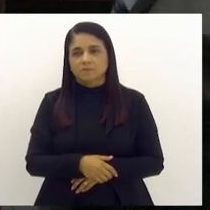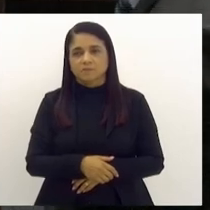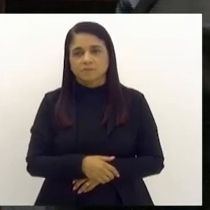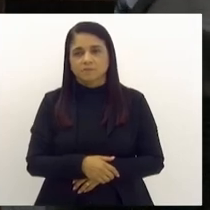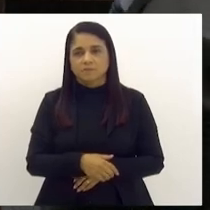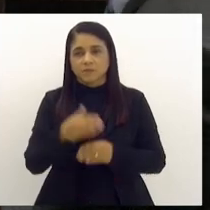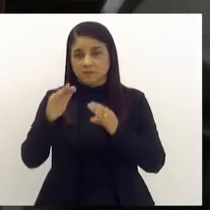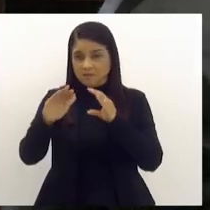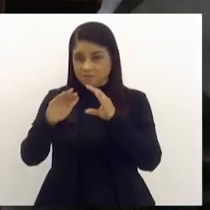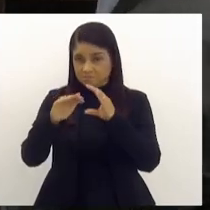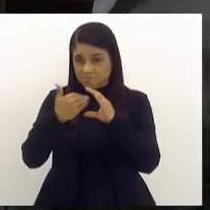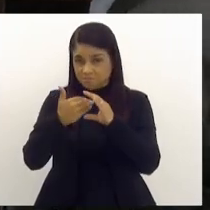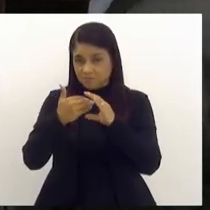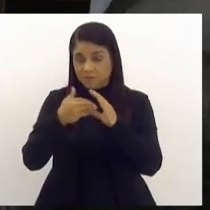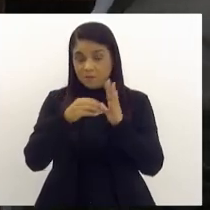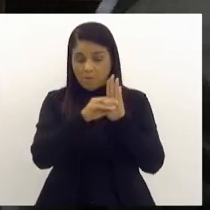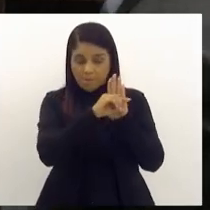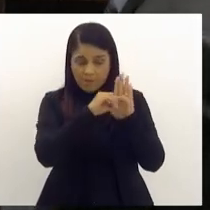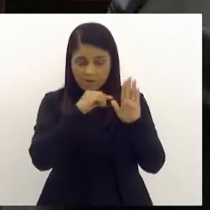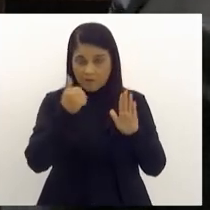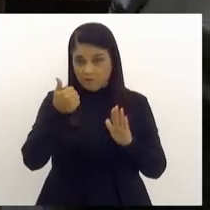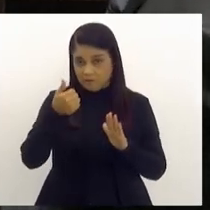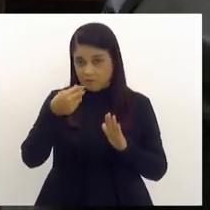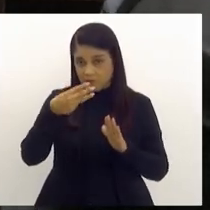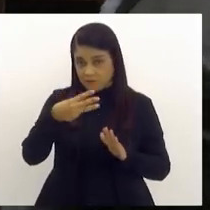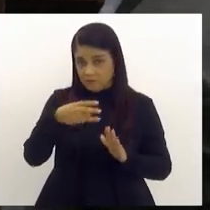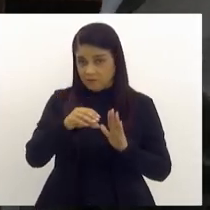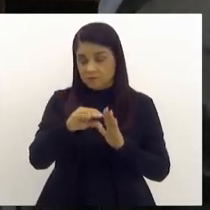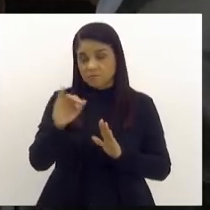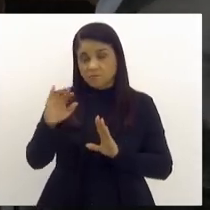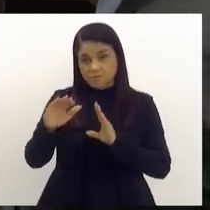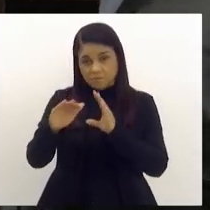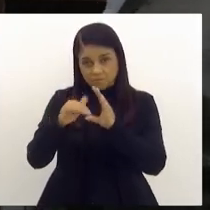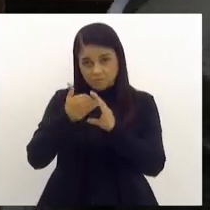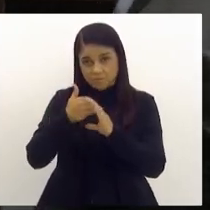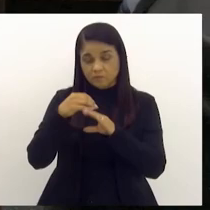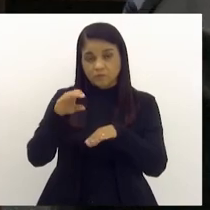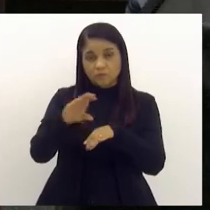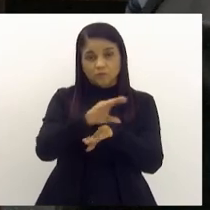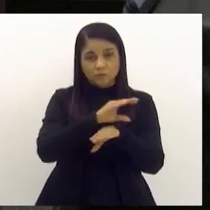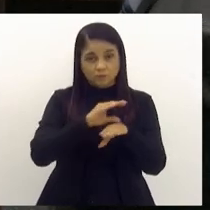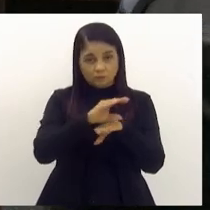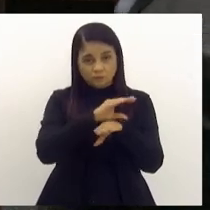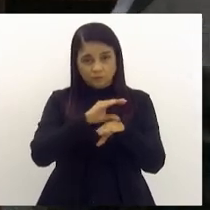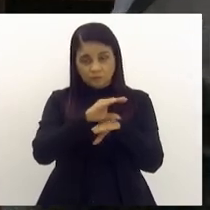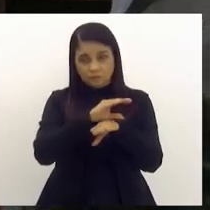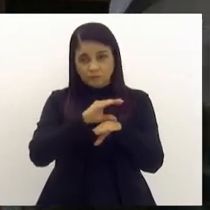da mensagem da emenda constitucional, que é o